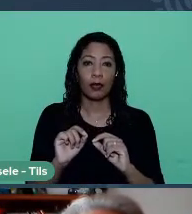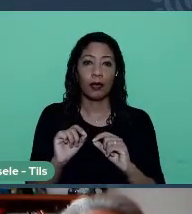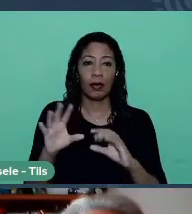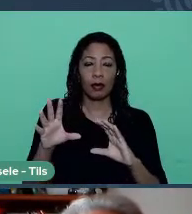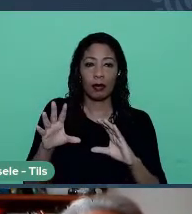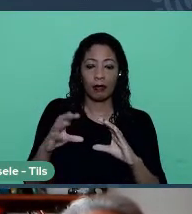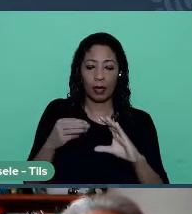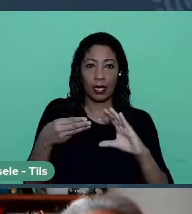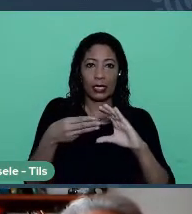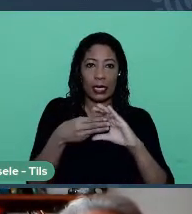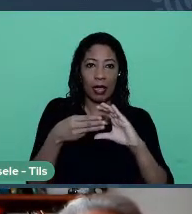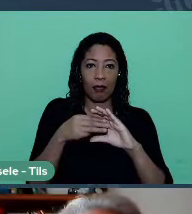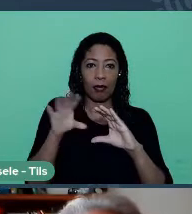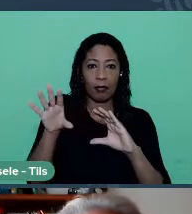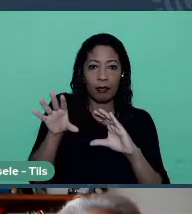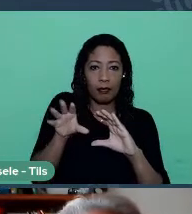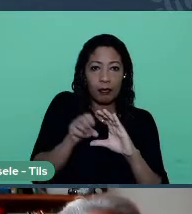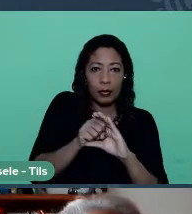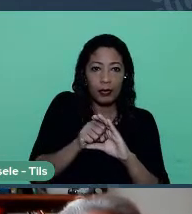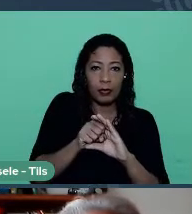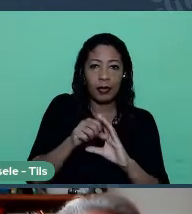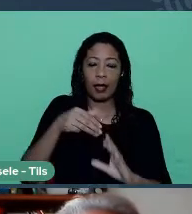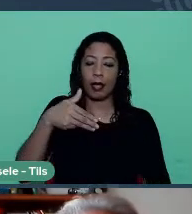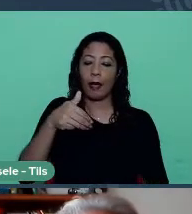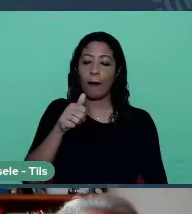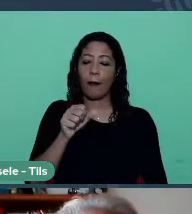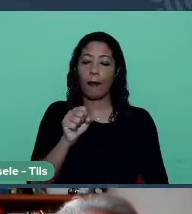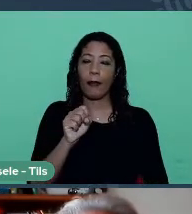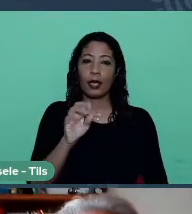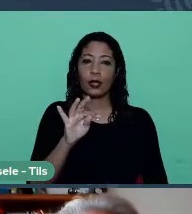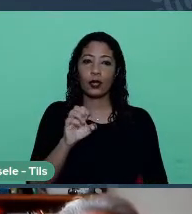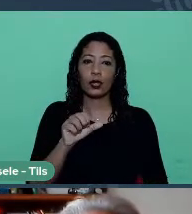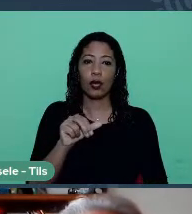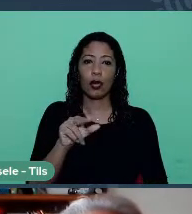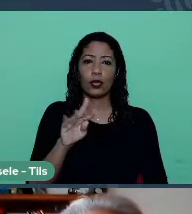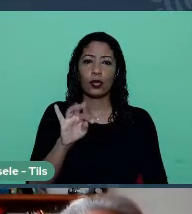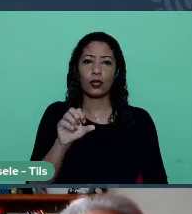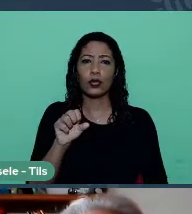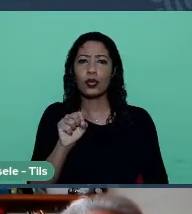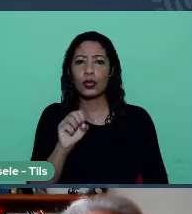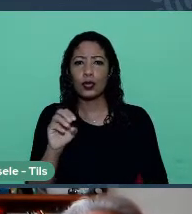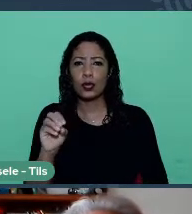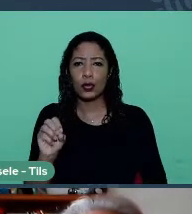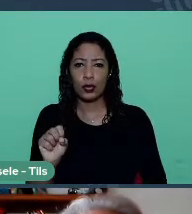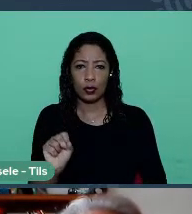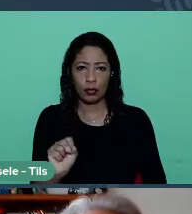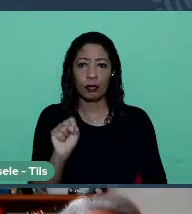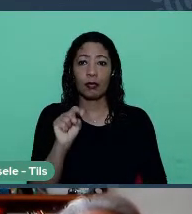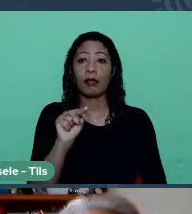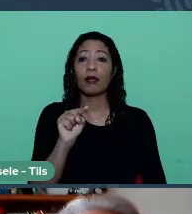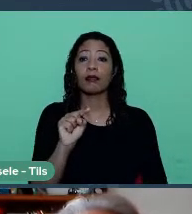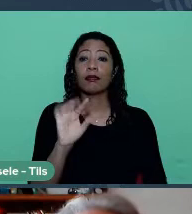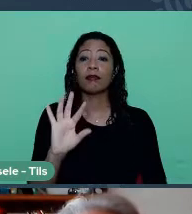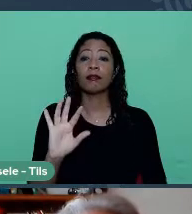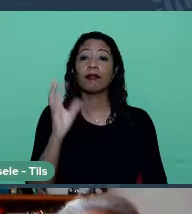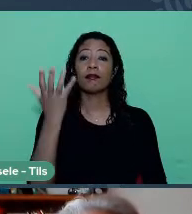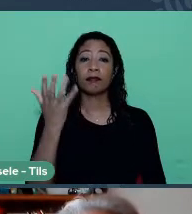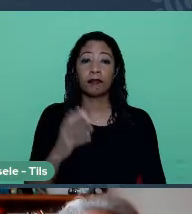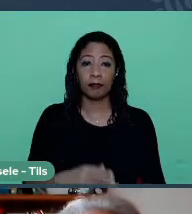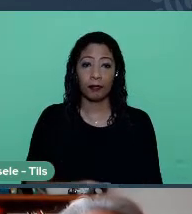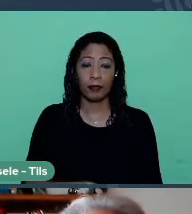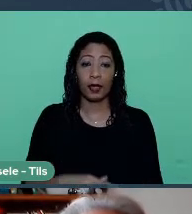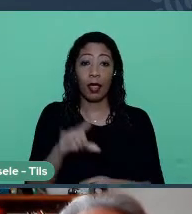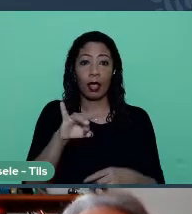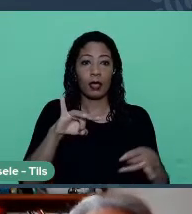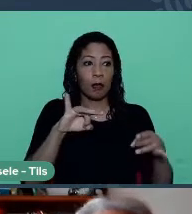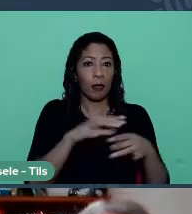células chamadas de mastócitos. Esses mastócitos, por sua vez, eles estão ali, então, prontos para